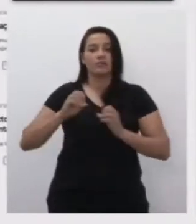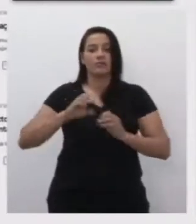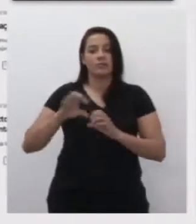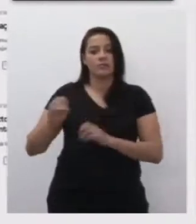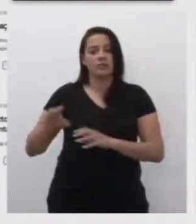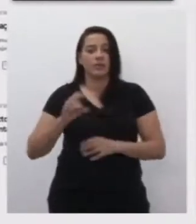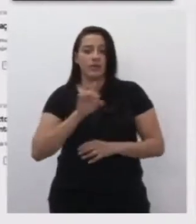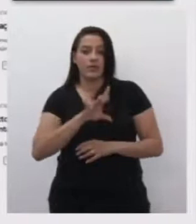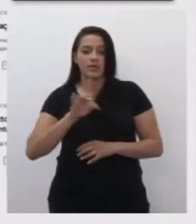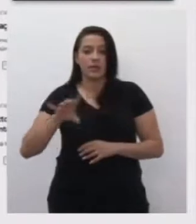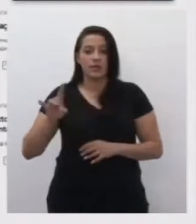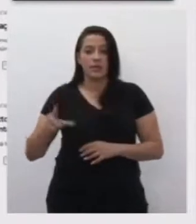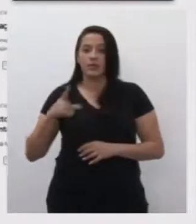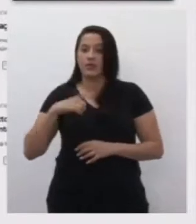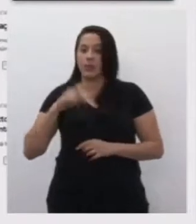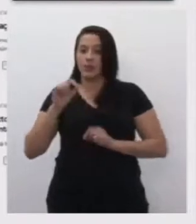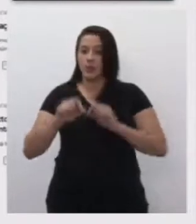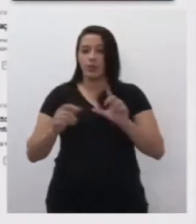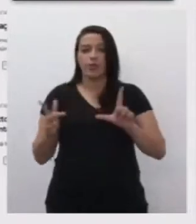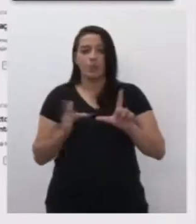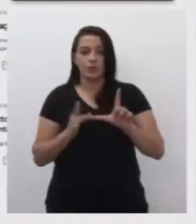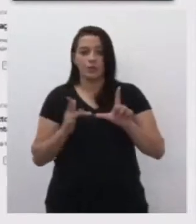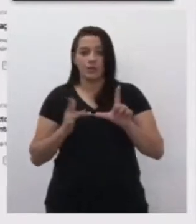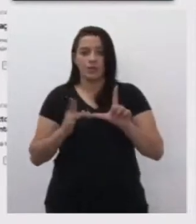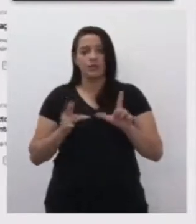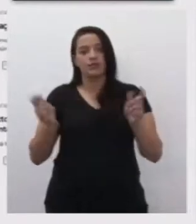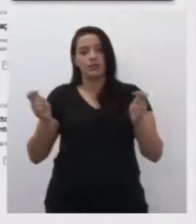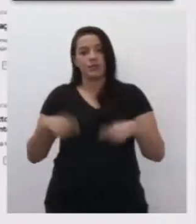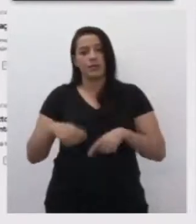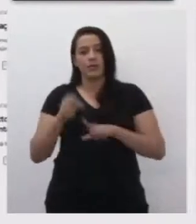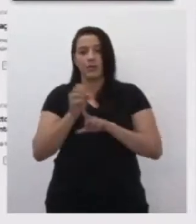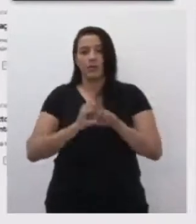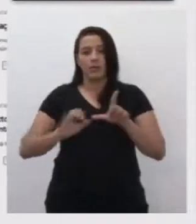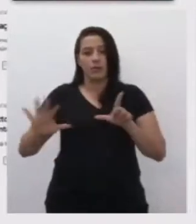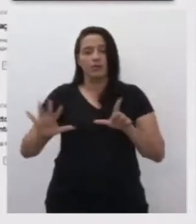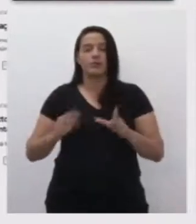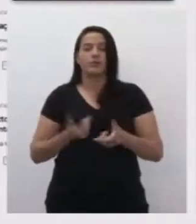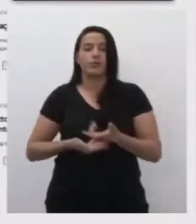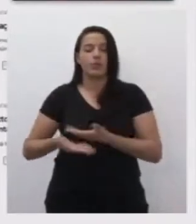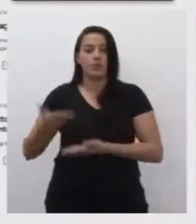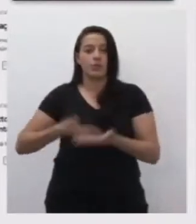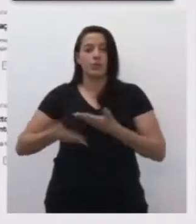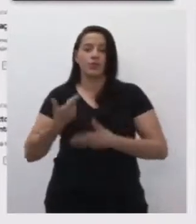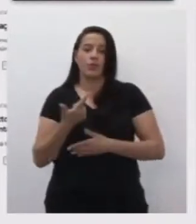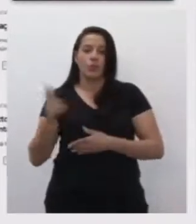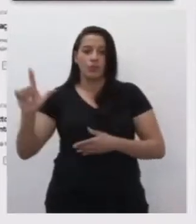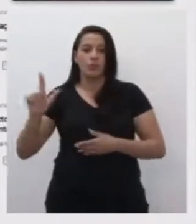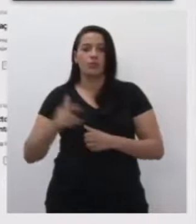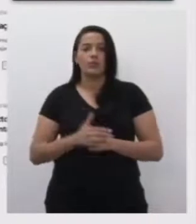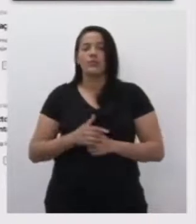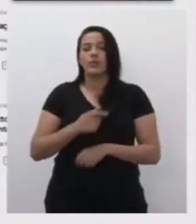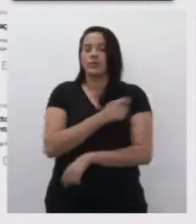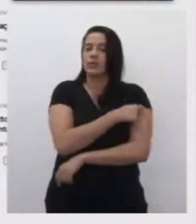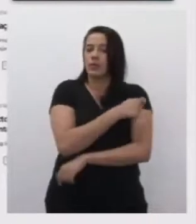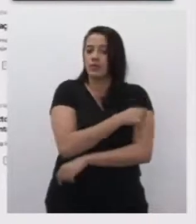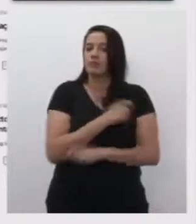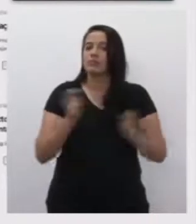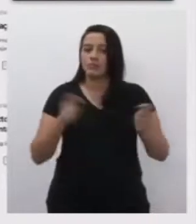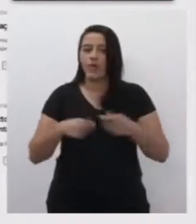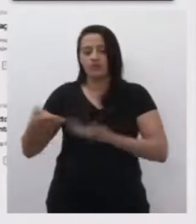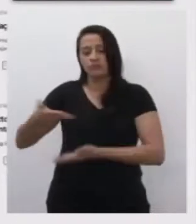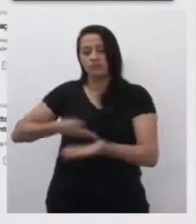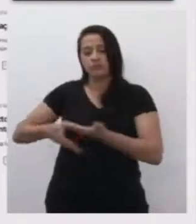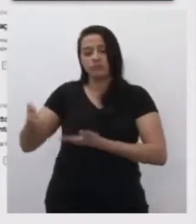cada artigo gera um link que você pode compartilhar com a sua turma, você pode compartilhar, os alunos podem compartilhar entre si